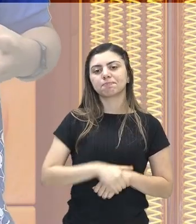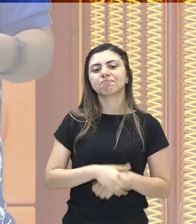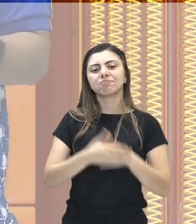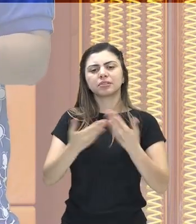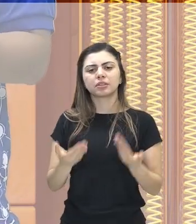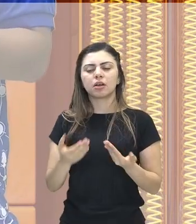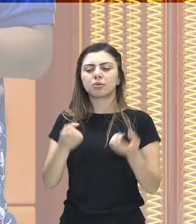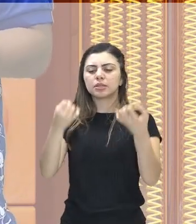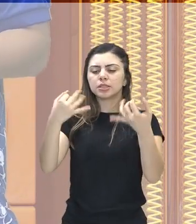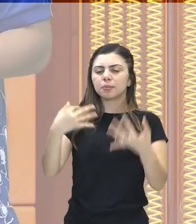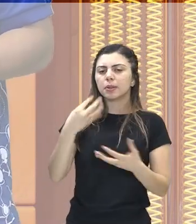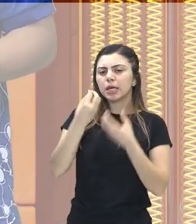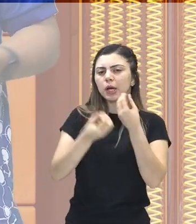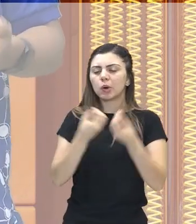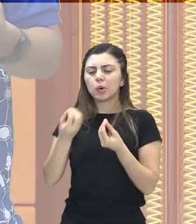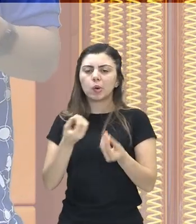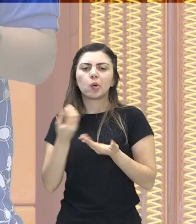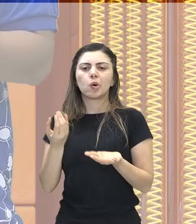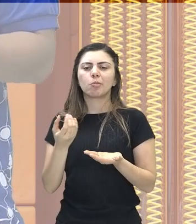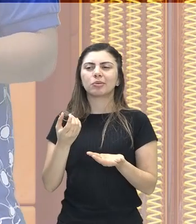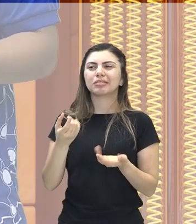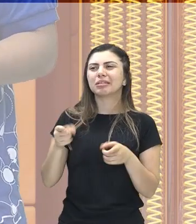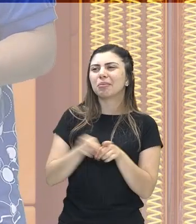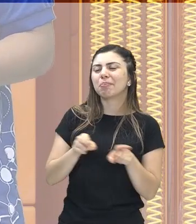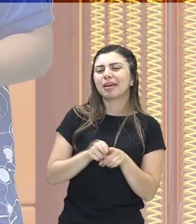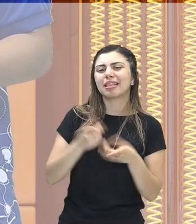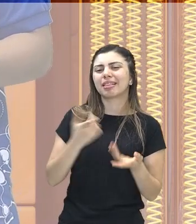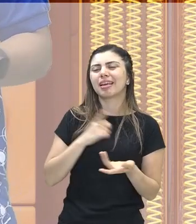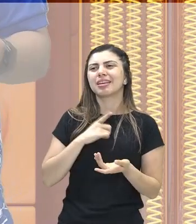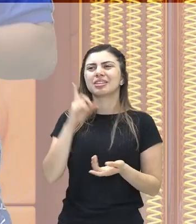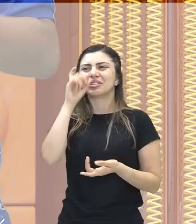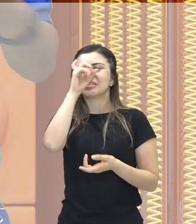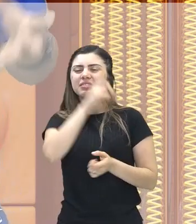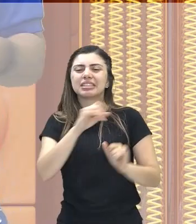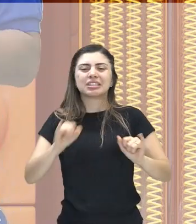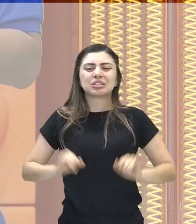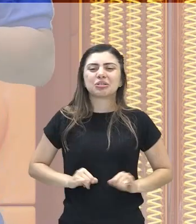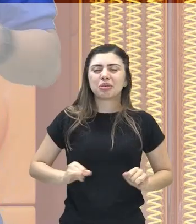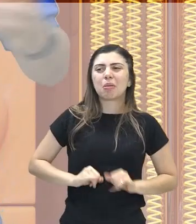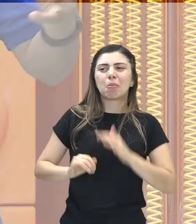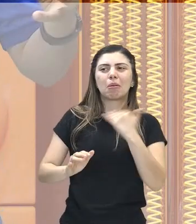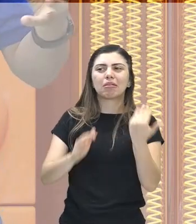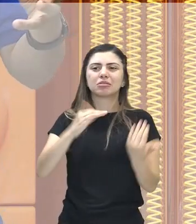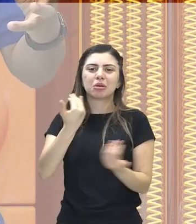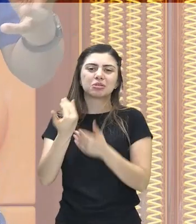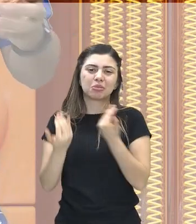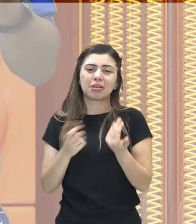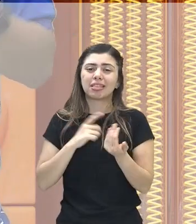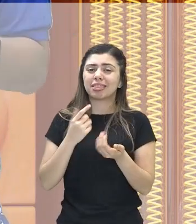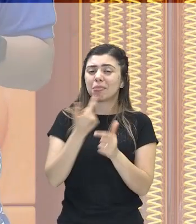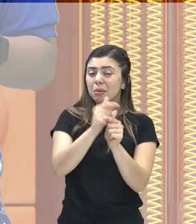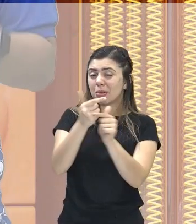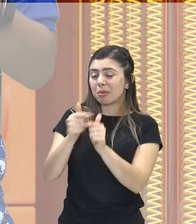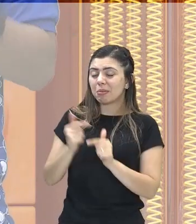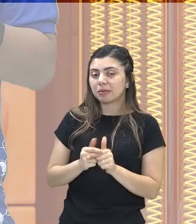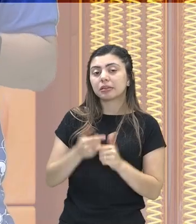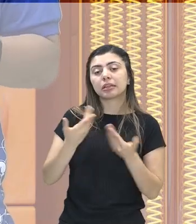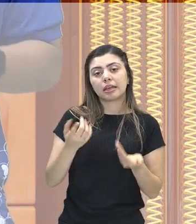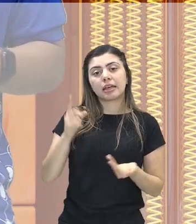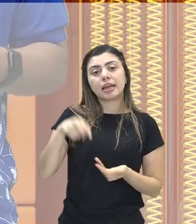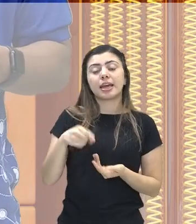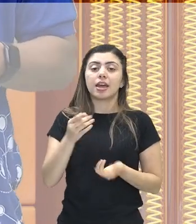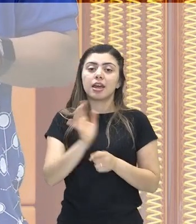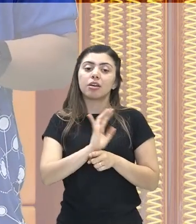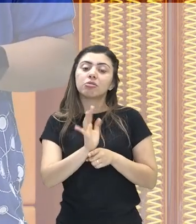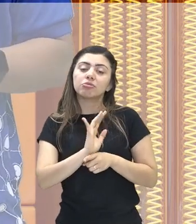esse percurso, a coisa do tráfico, né, todo o problema, morte, todo o problema que ele vai passando por ali. É um filme de ficção, mas é filmado